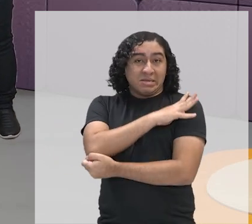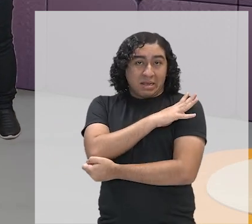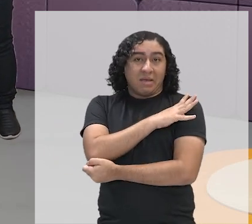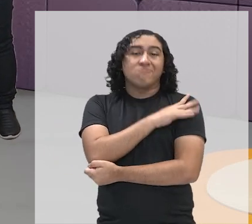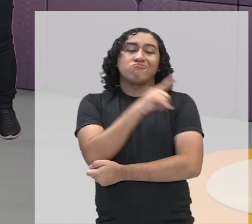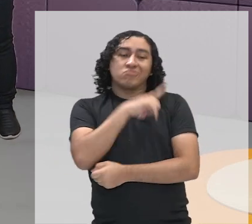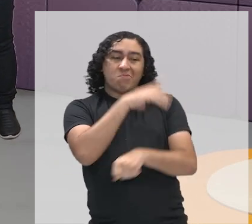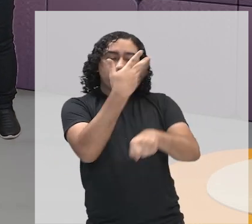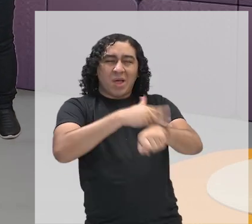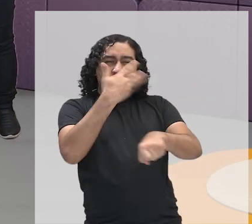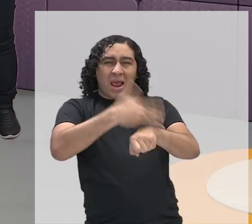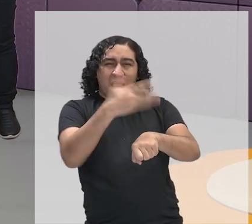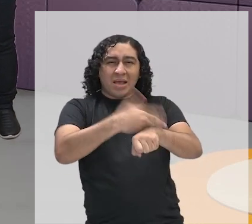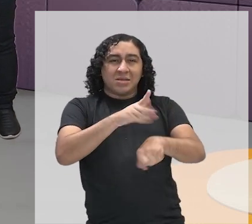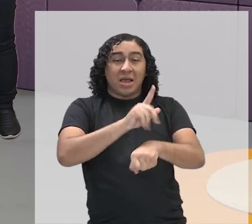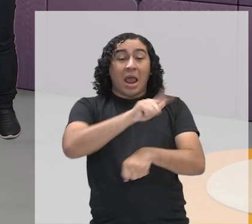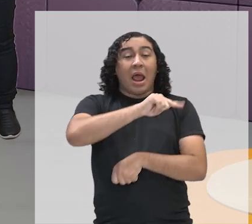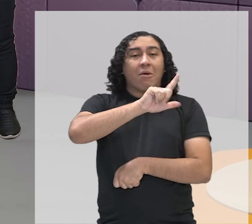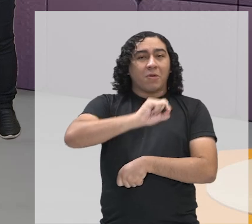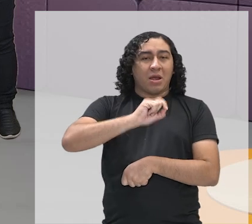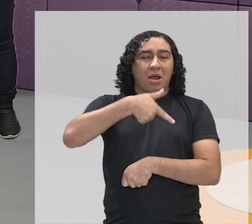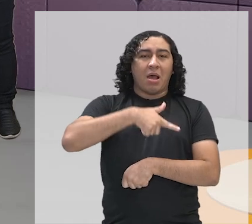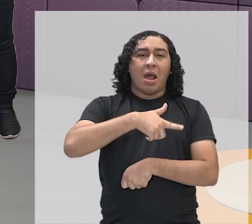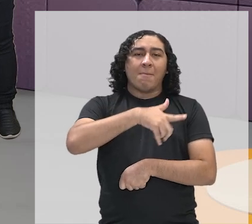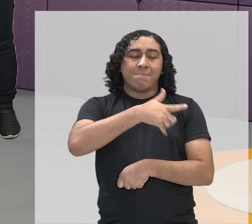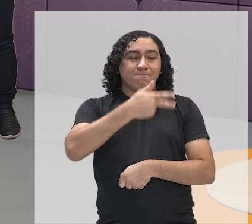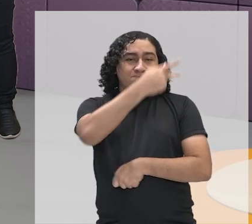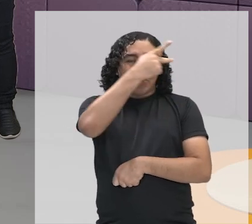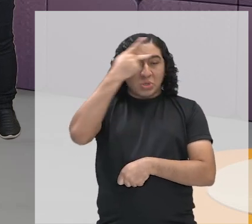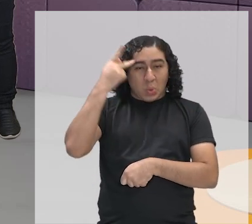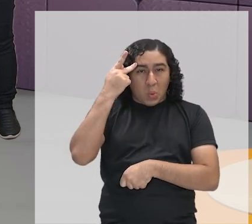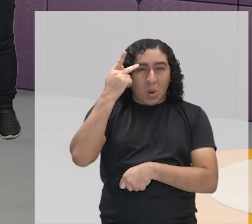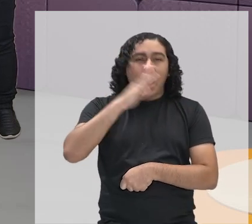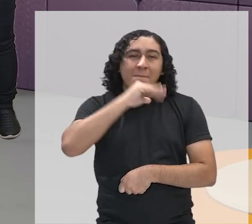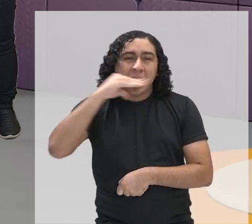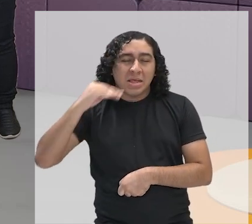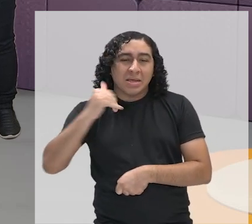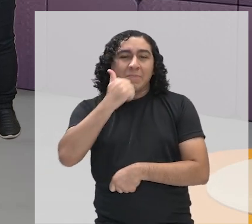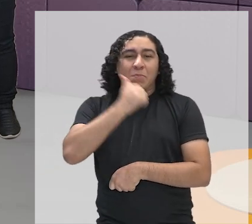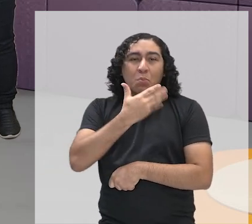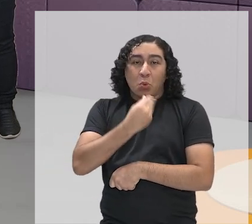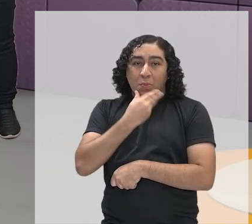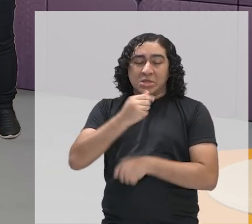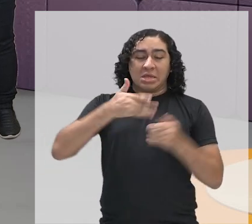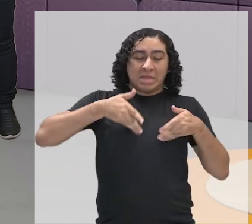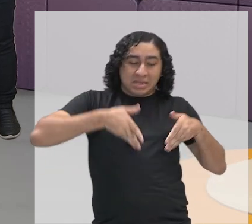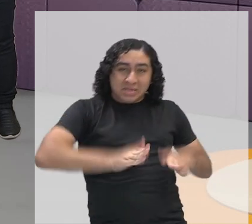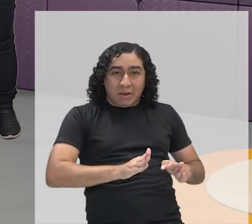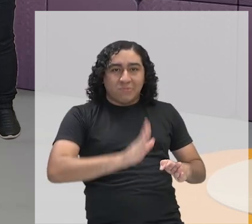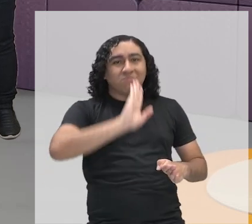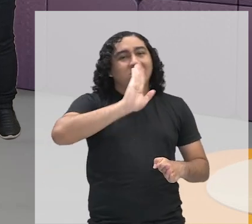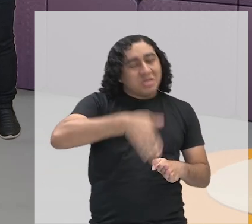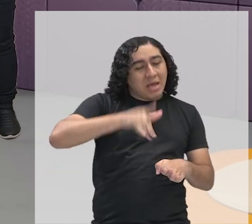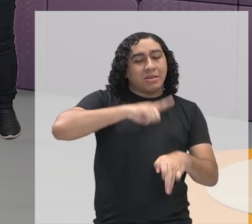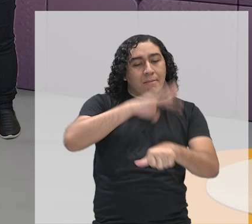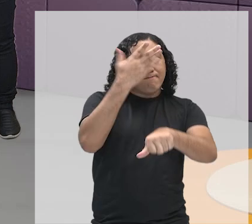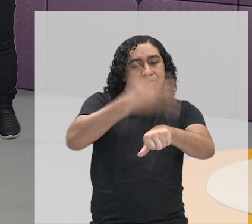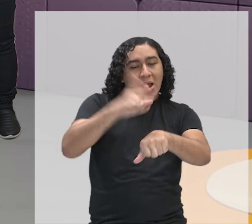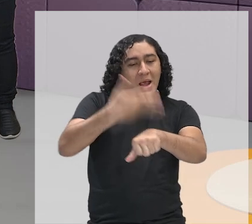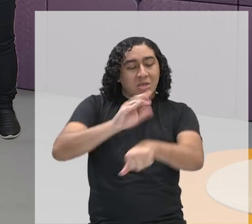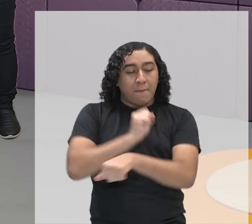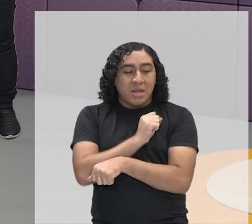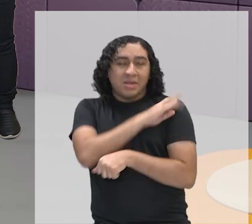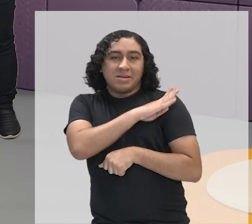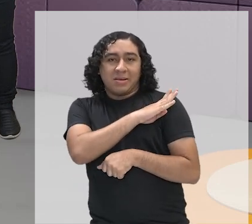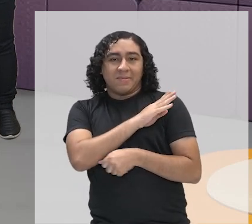Aonde o menino, desde pequeno, ele é formado para ser o quê? Um grande militar. Uma honra seria o